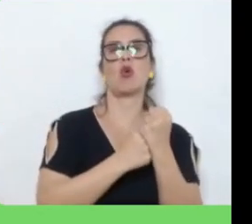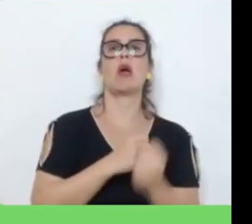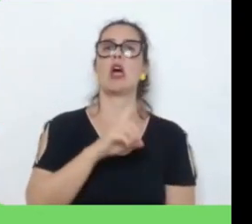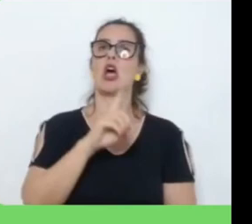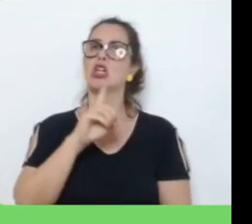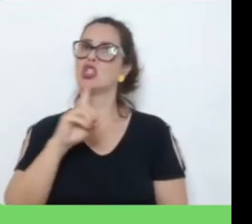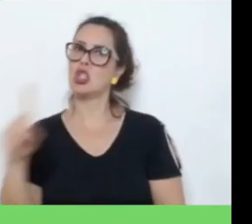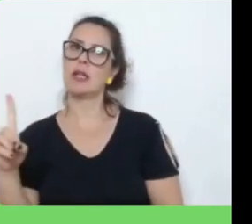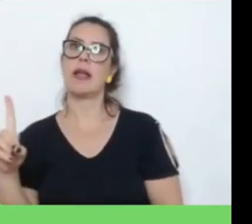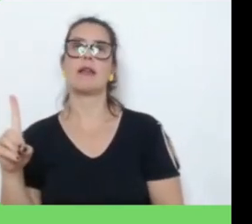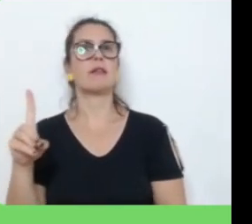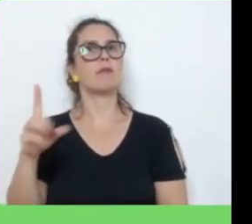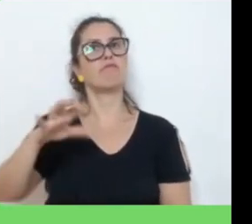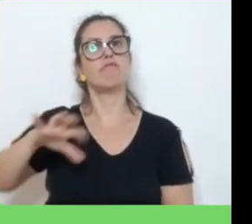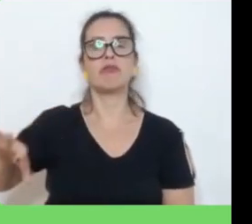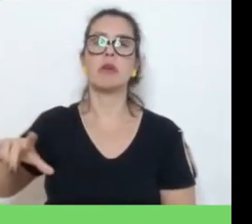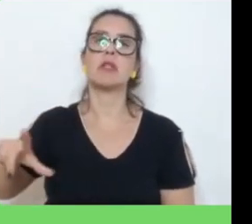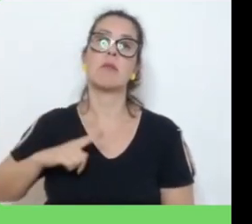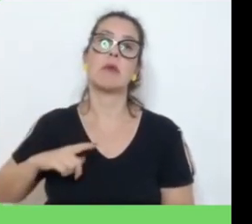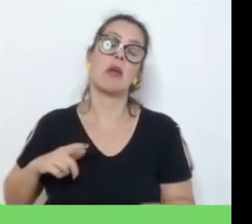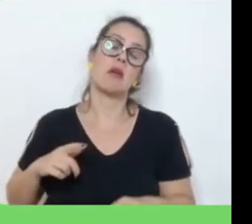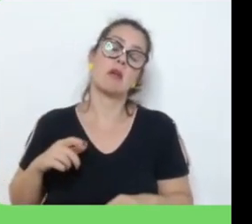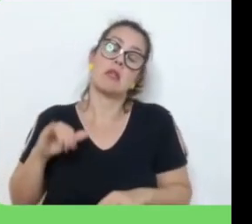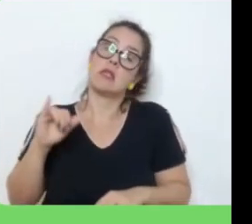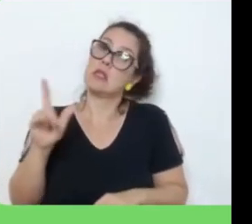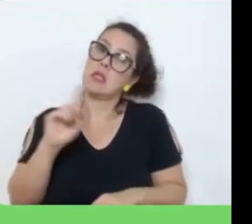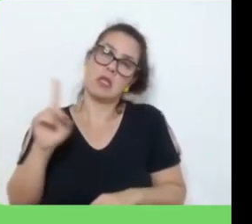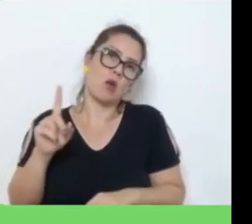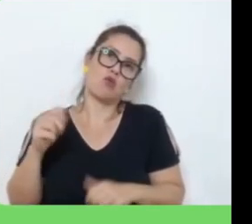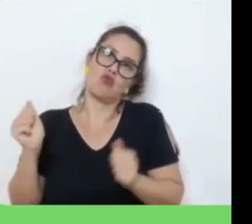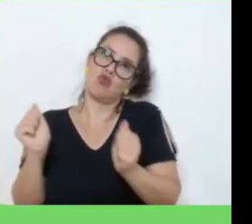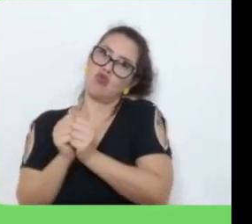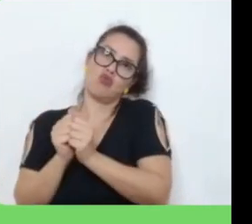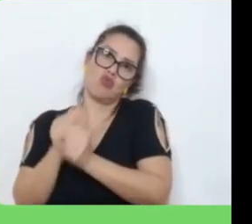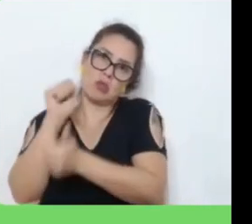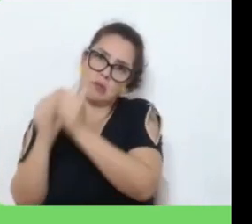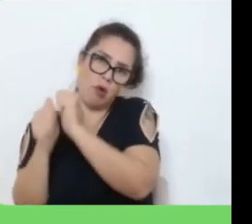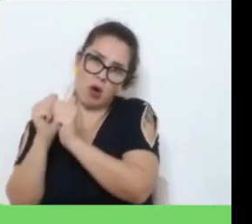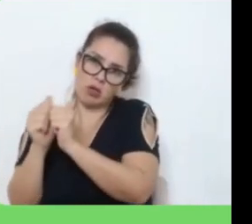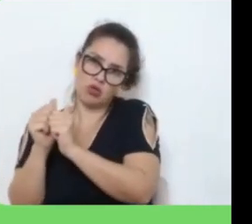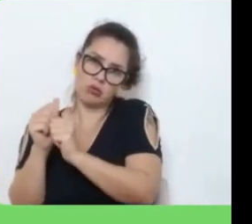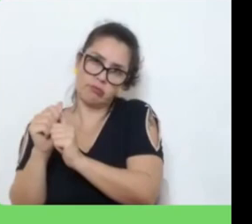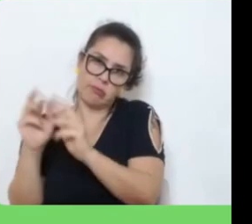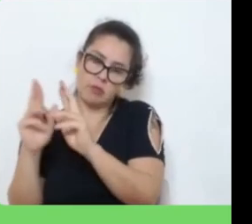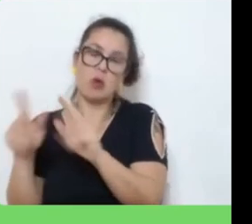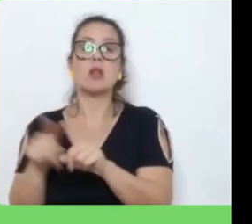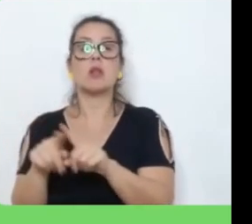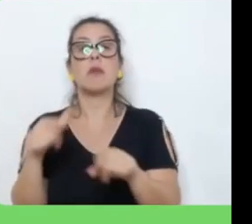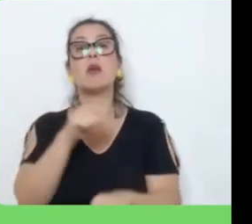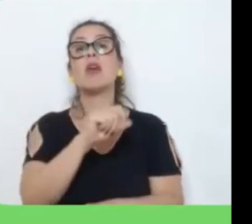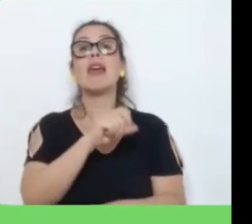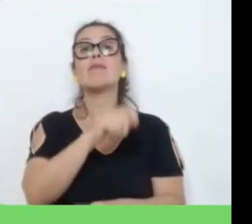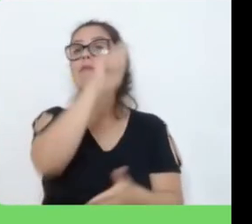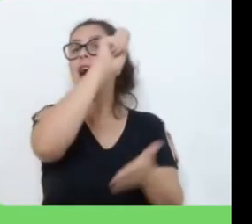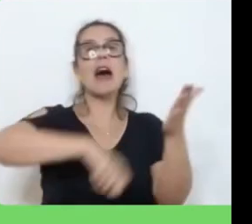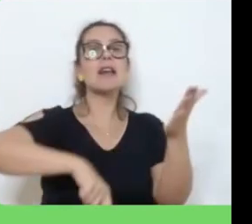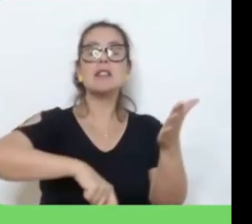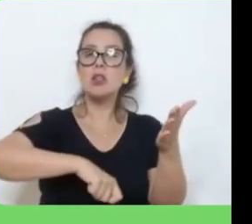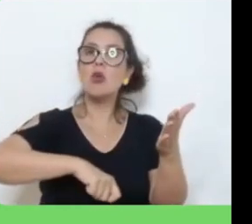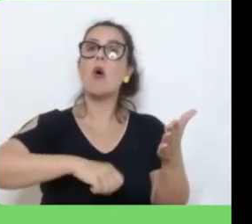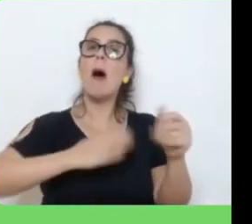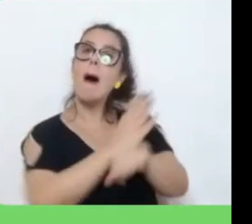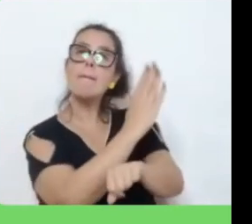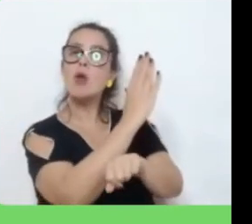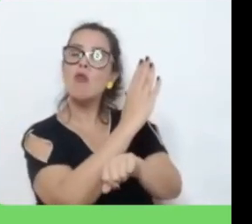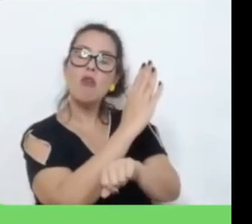as apostas esportivas e os Fantasy games eh ele foi sancionado pelo presidente Luís Inácio Lula da Silva em 3 de